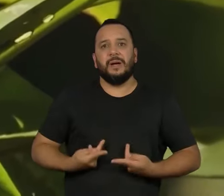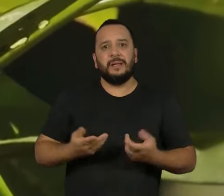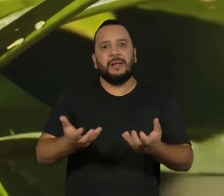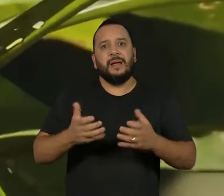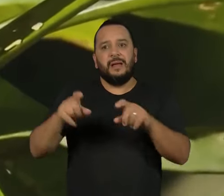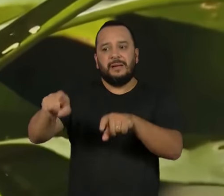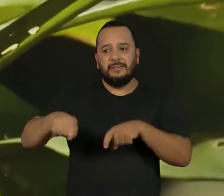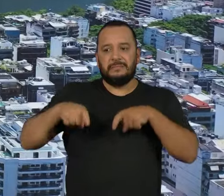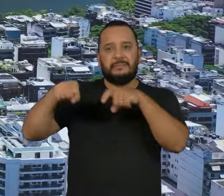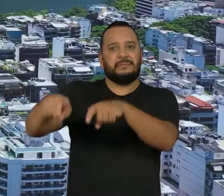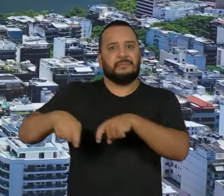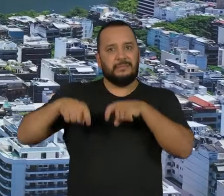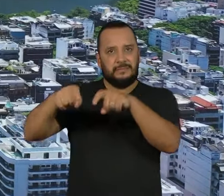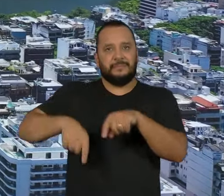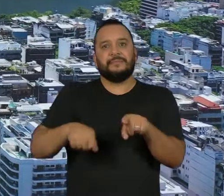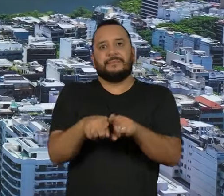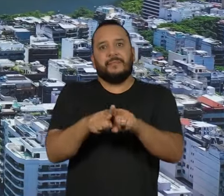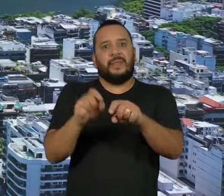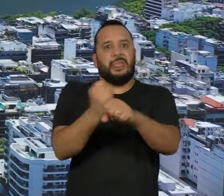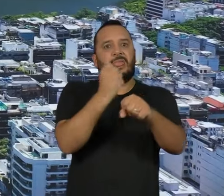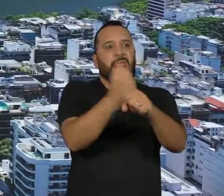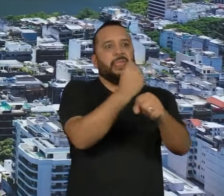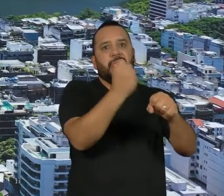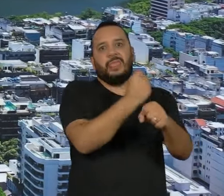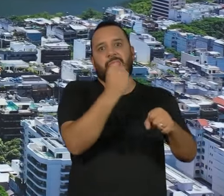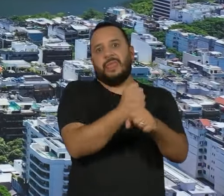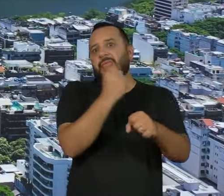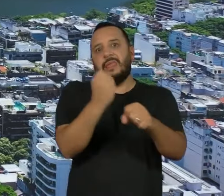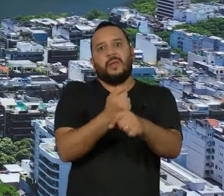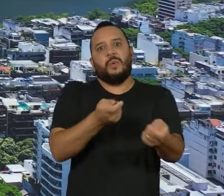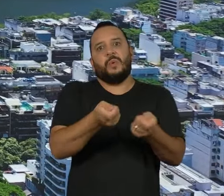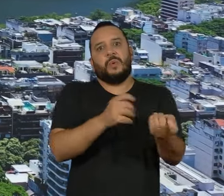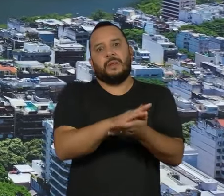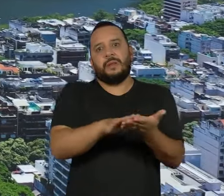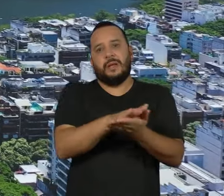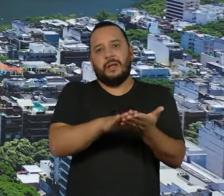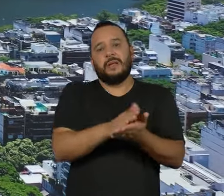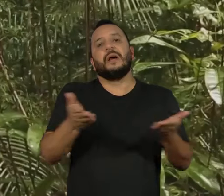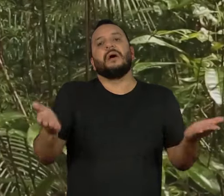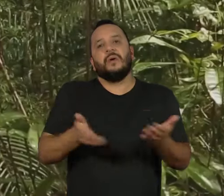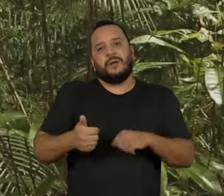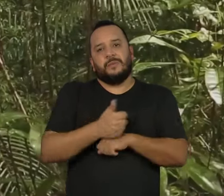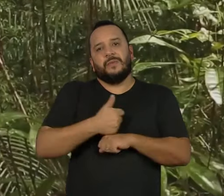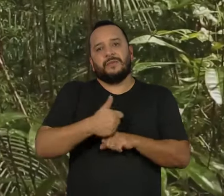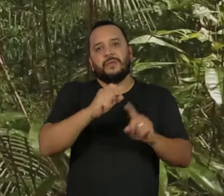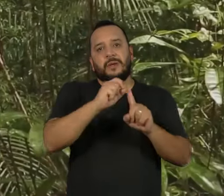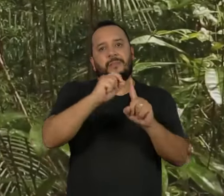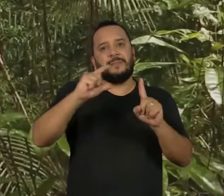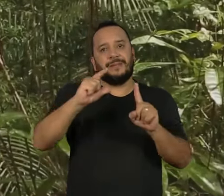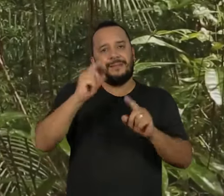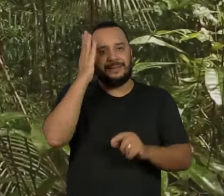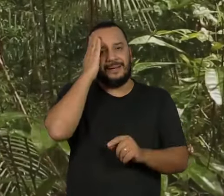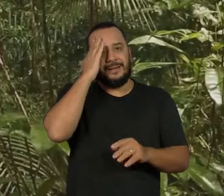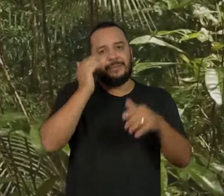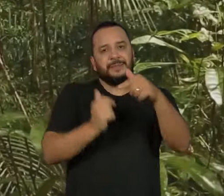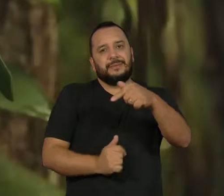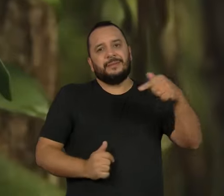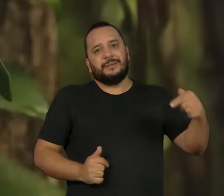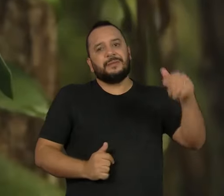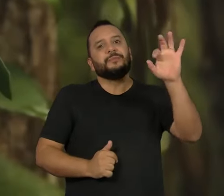da agropecuária e da ocupação urbana sem controle, os botânicos estimam que 77% das